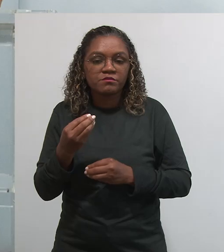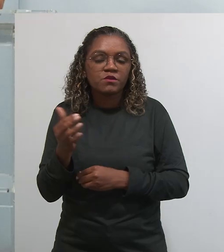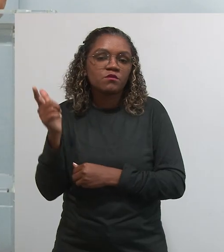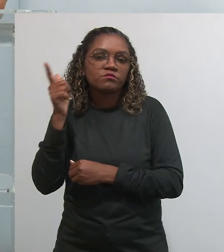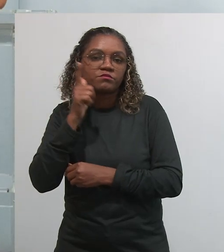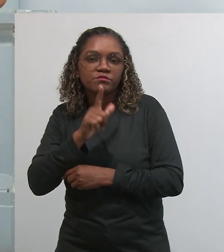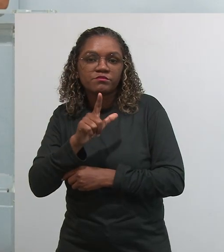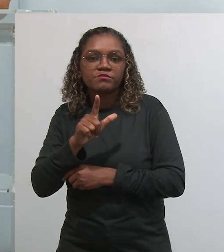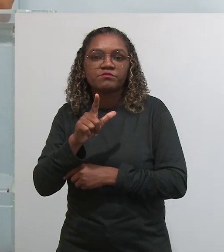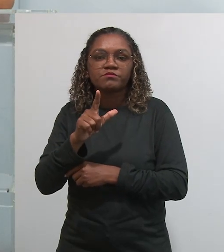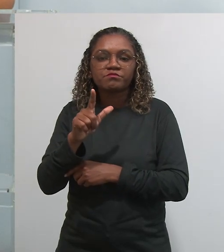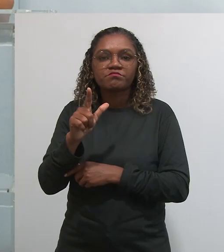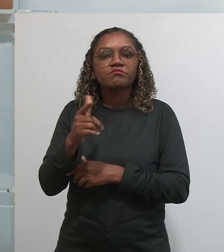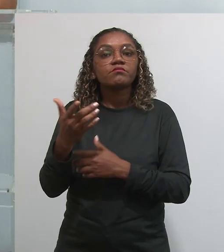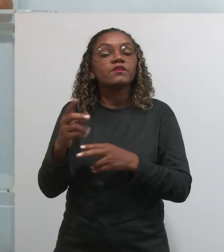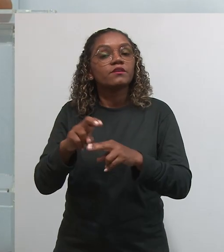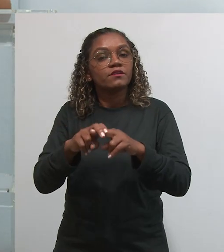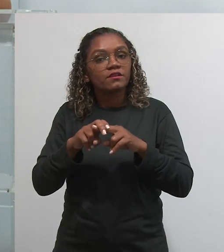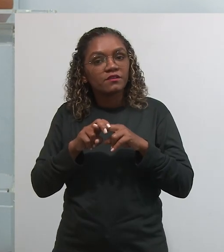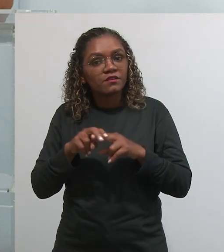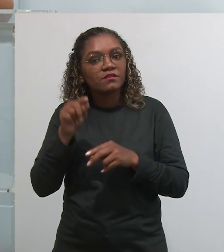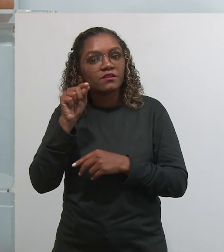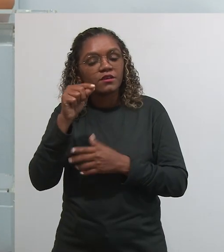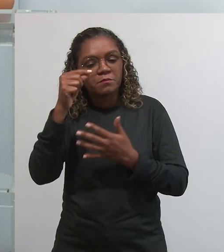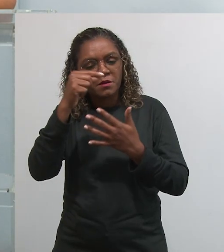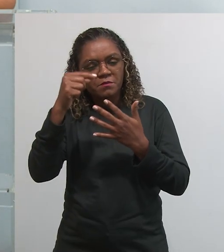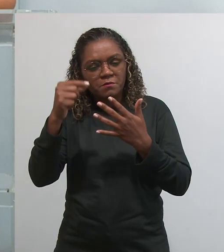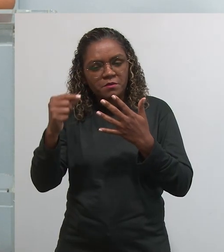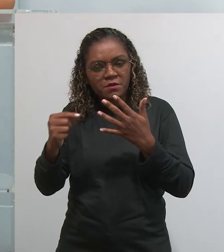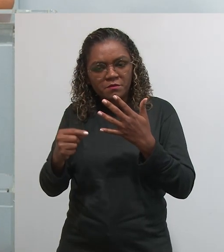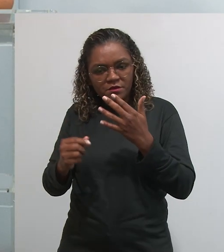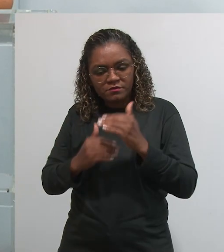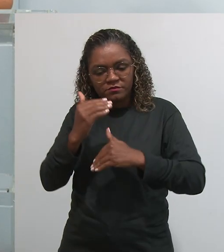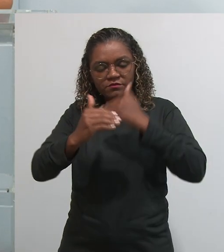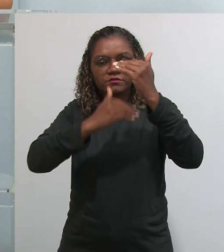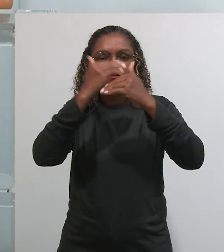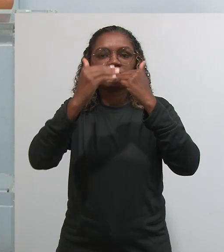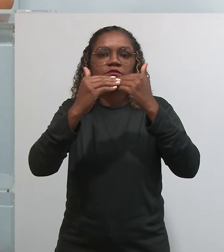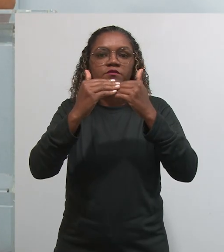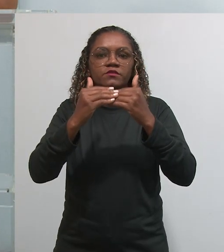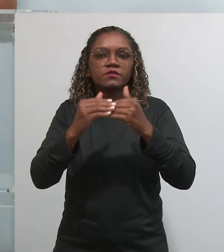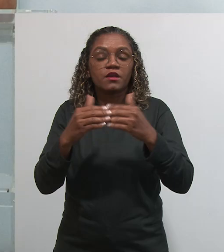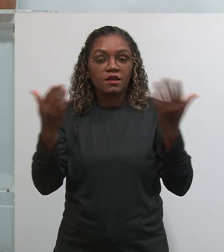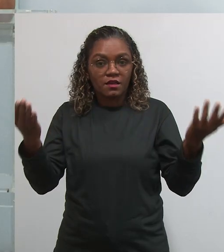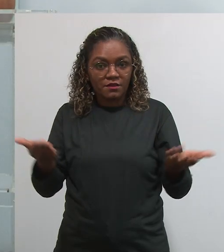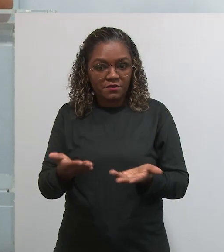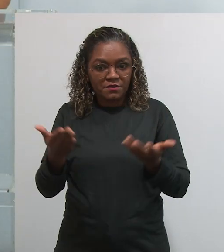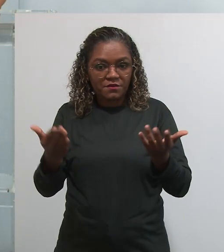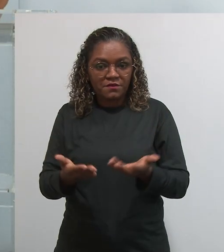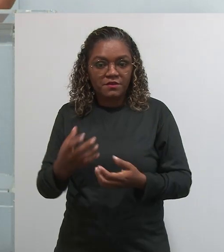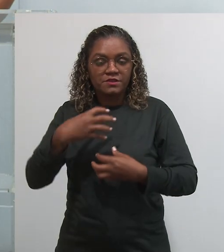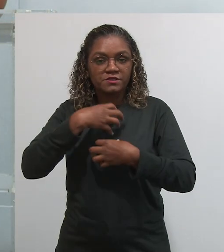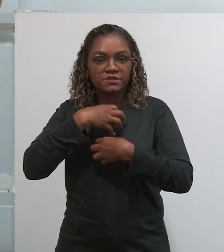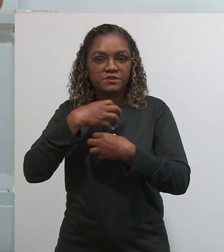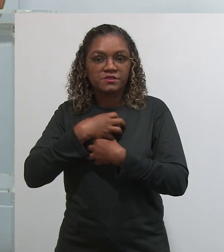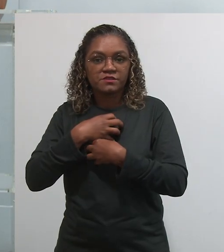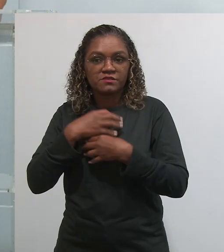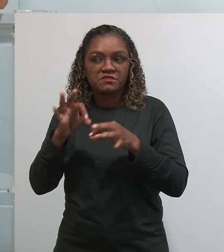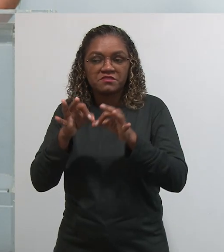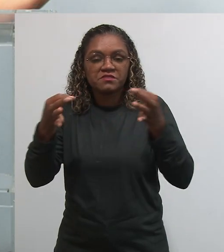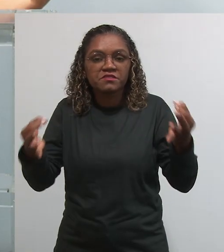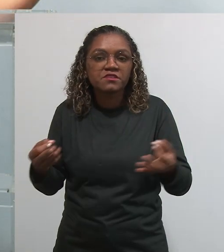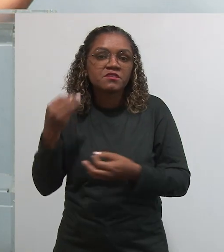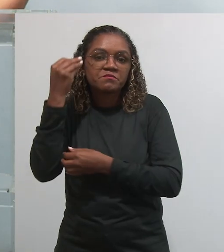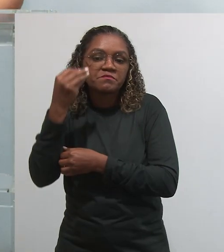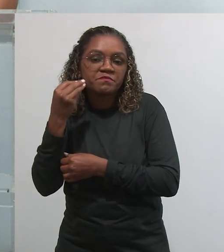Tudo isso, só o teu senso crítico trabalhado vai conseguir desenvolver. O teu senso comum, a maioria das pessoas que